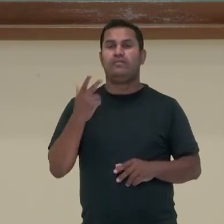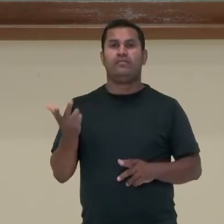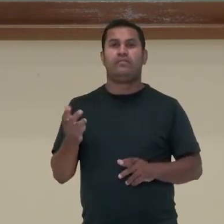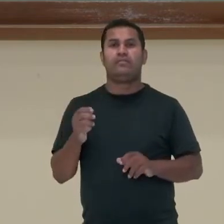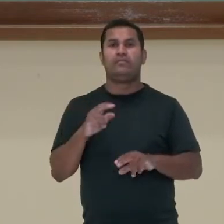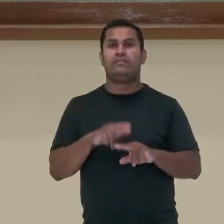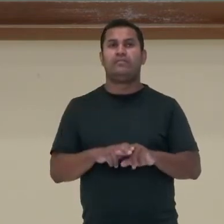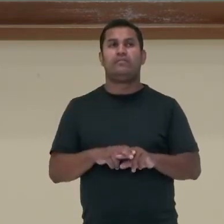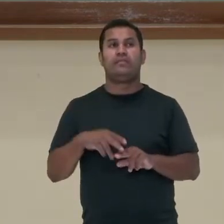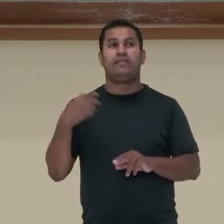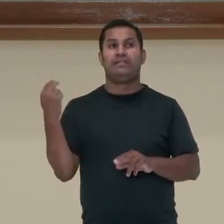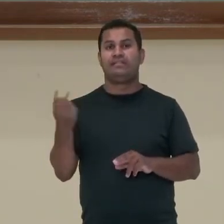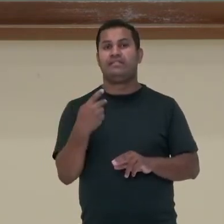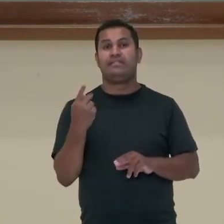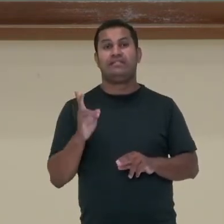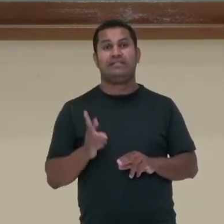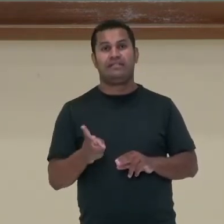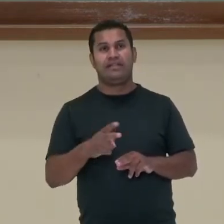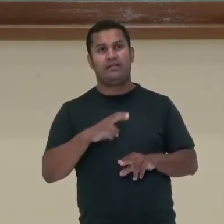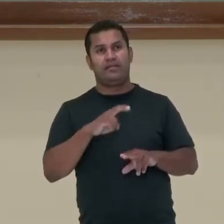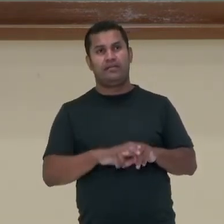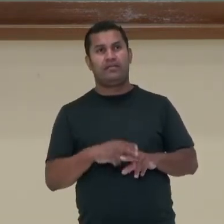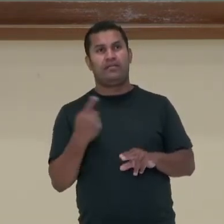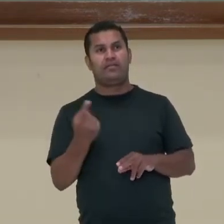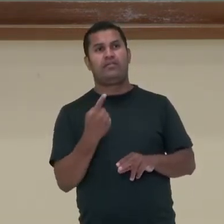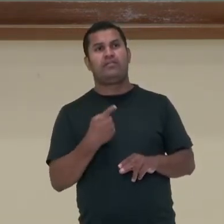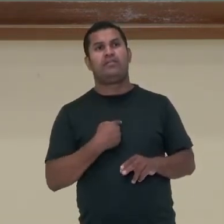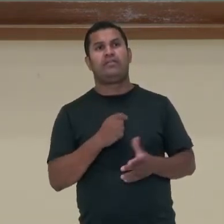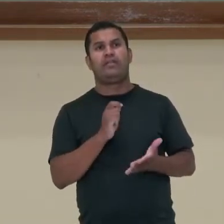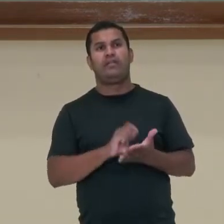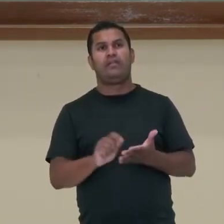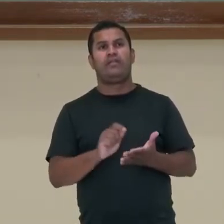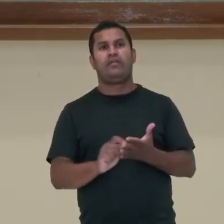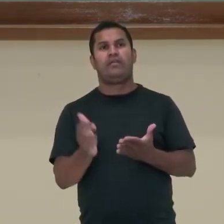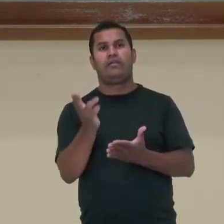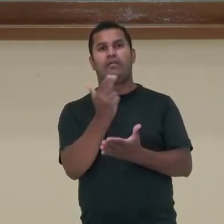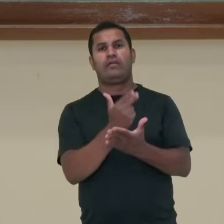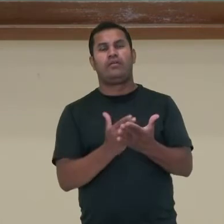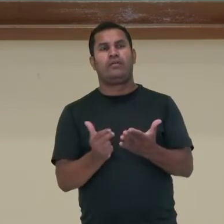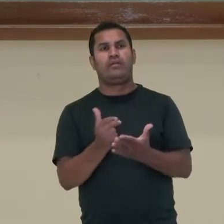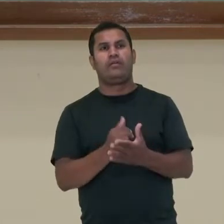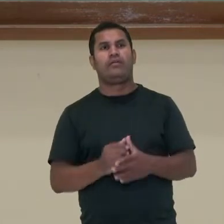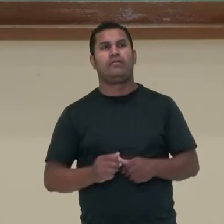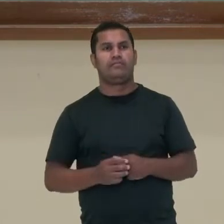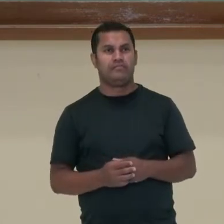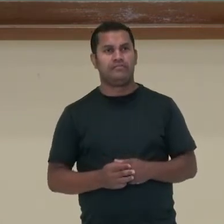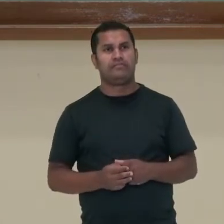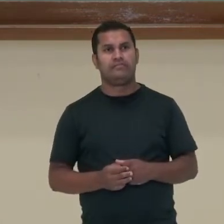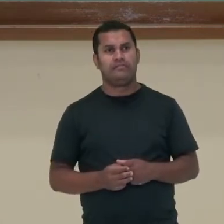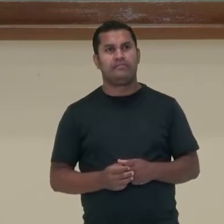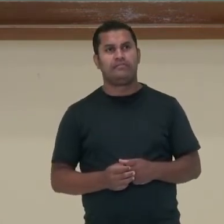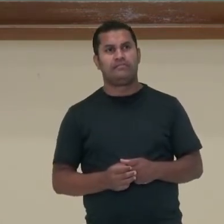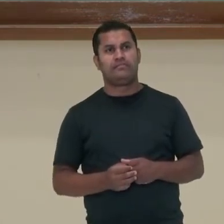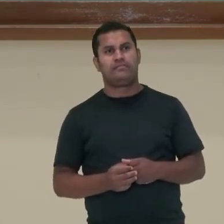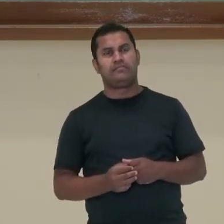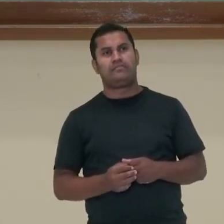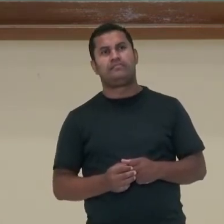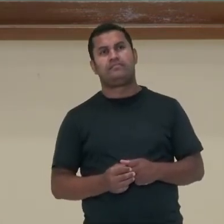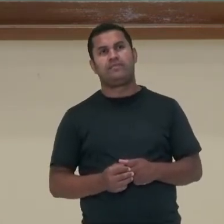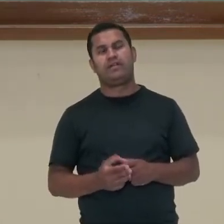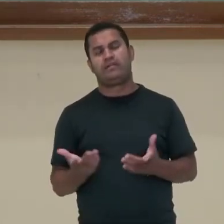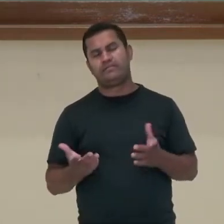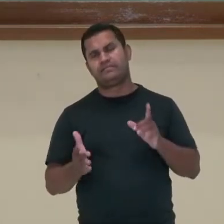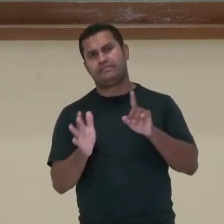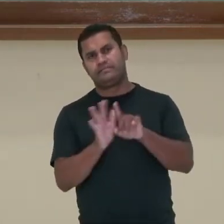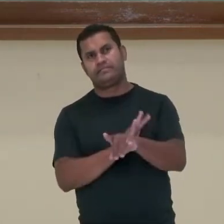figura carimbada que sempre estava nesse local. E ele fez esse registro através de sua pintura também. Vamos fazer uma perguntinha, pessoal, só para